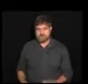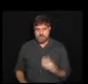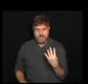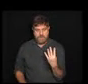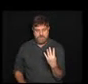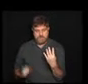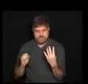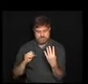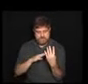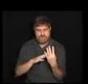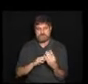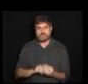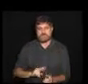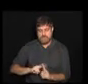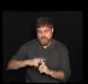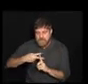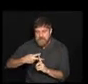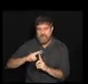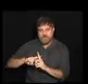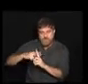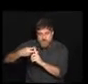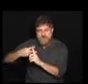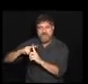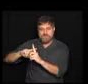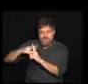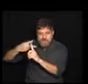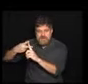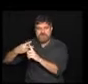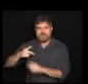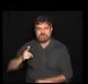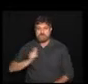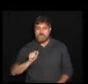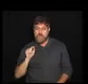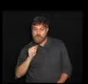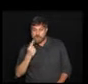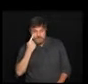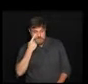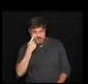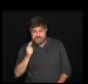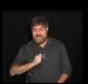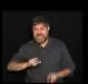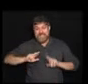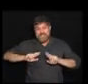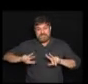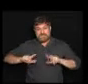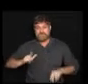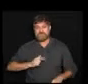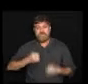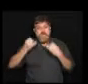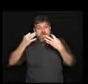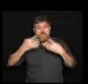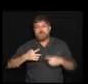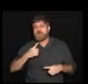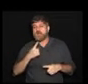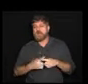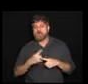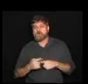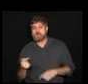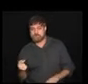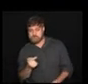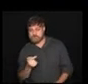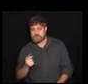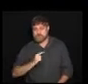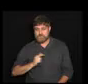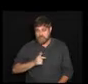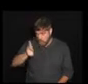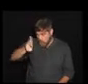4, 16 e assim por diante. O que a gente está vendo não é isso, e a explicação para isso é o seguinte,